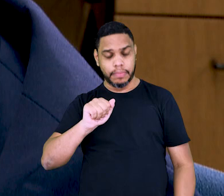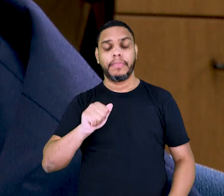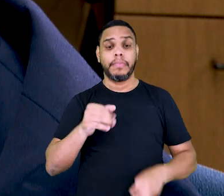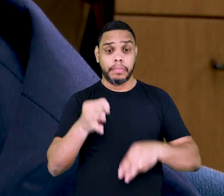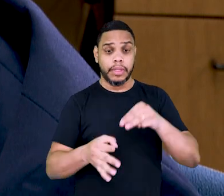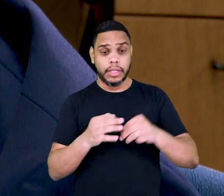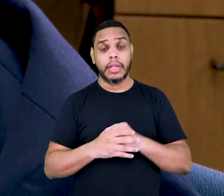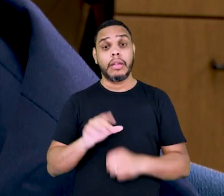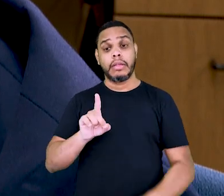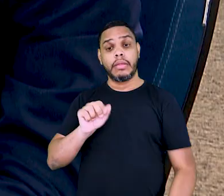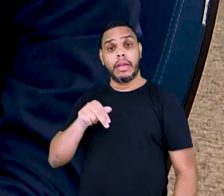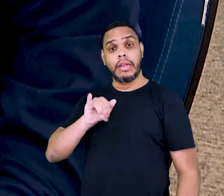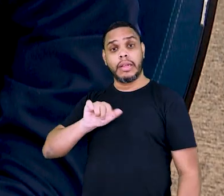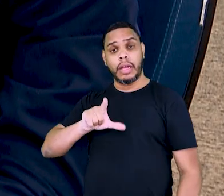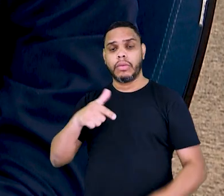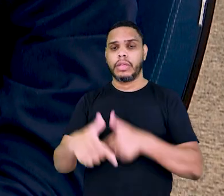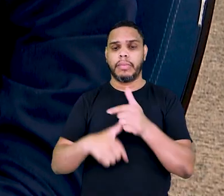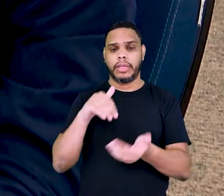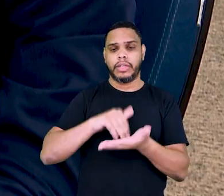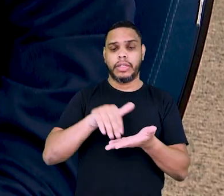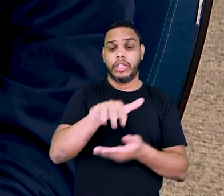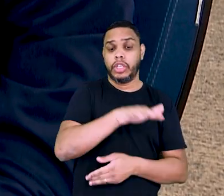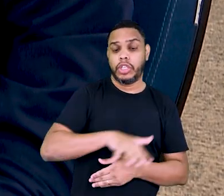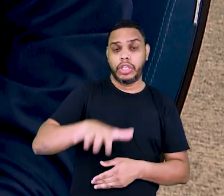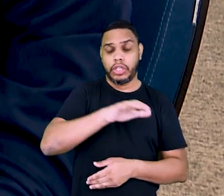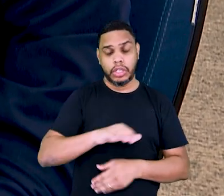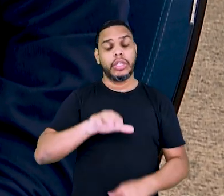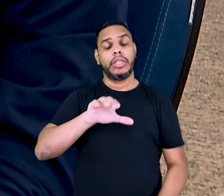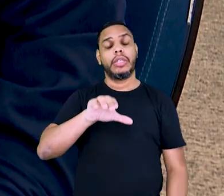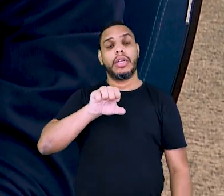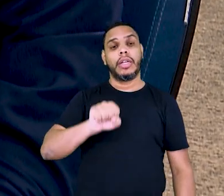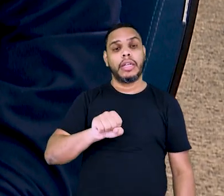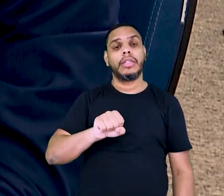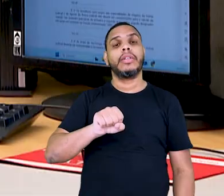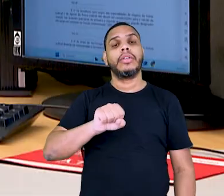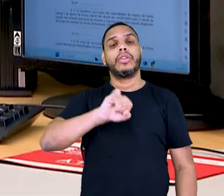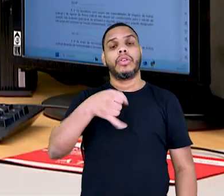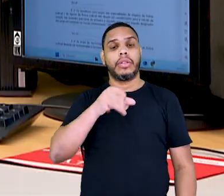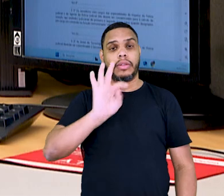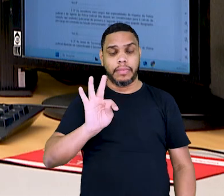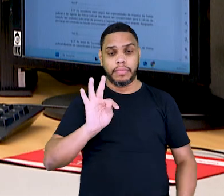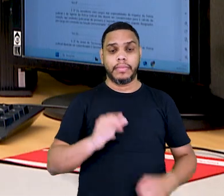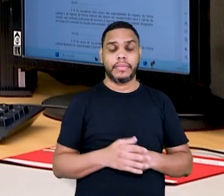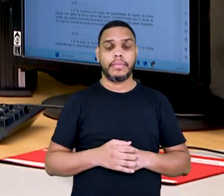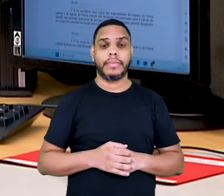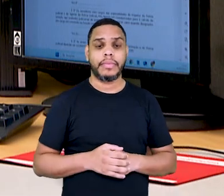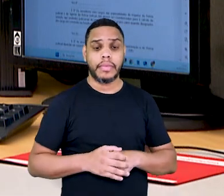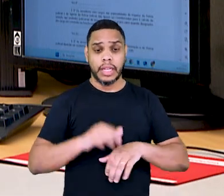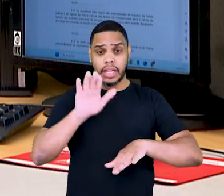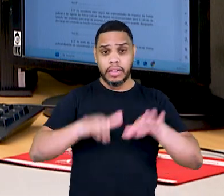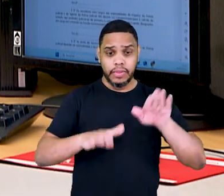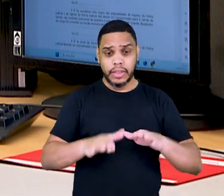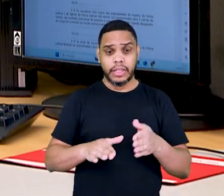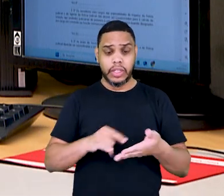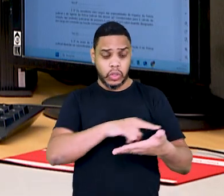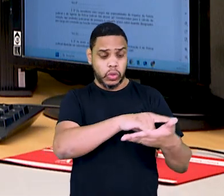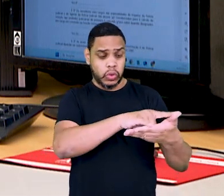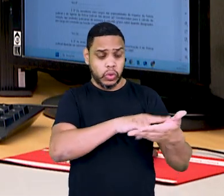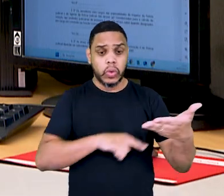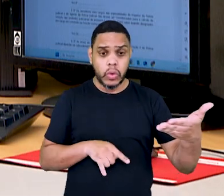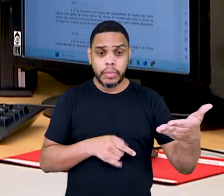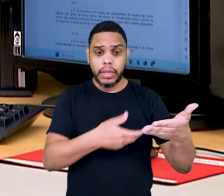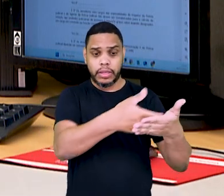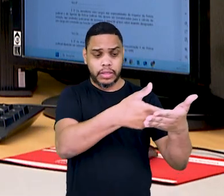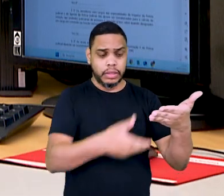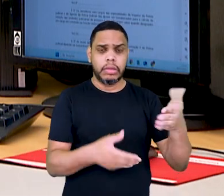Daniel atua na Secretaria-Geral do Conselho Superior da Justiça do Trabalho. Às vezes a gente tem só documentos simples